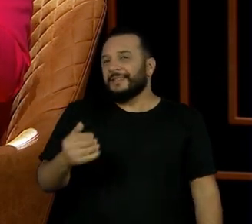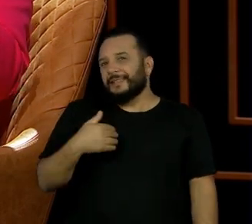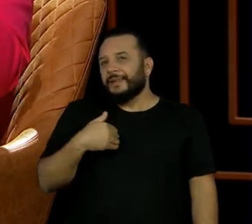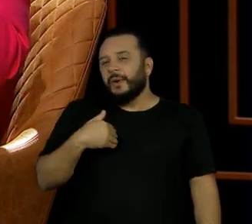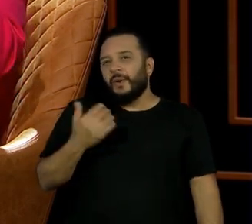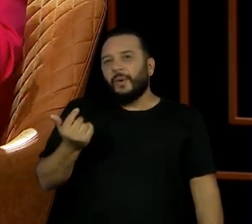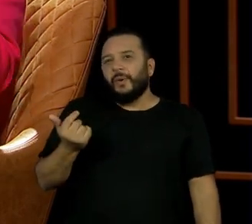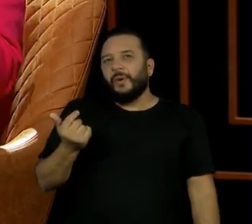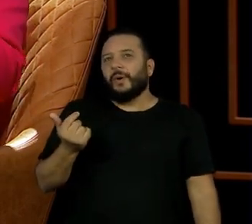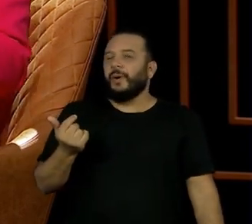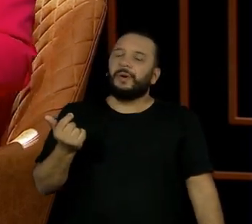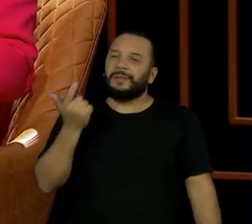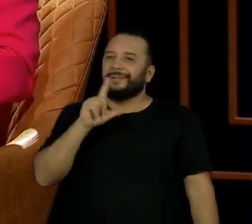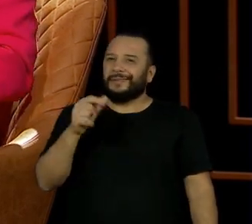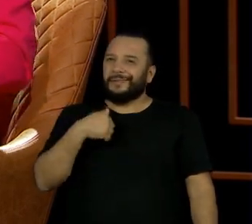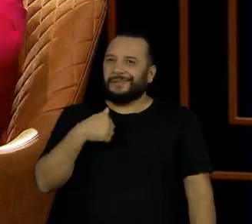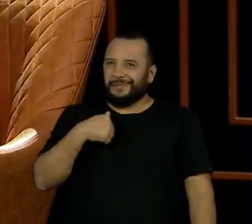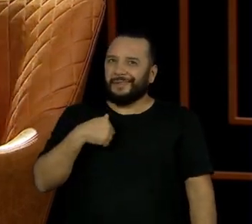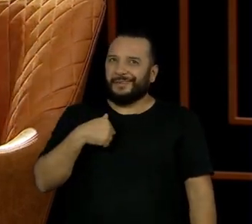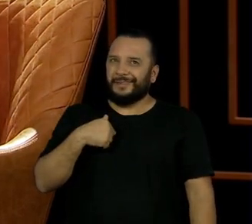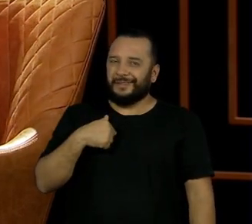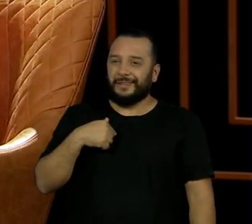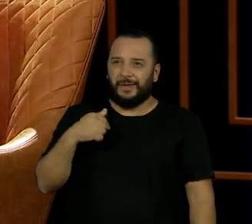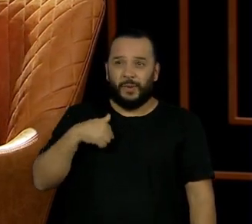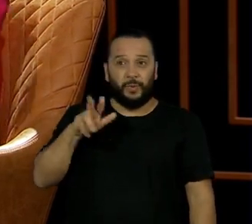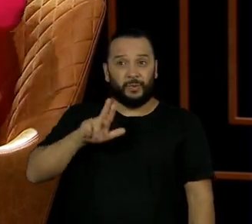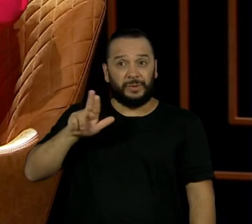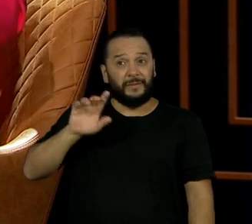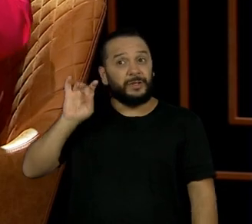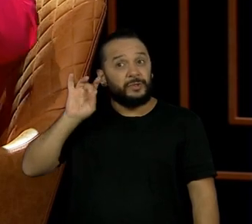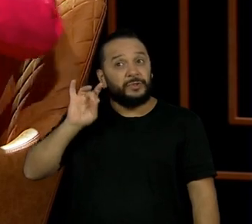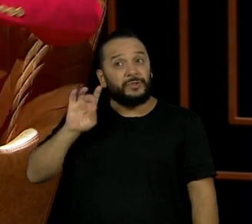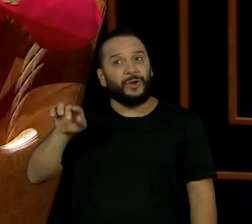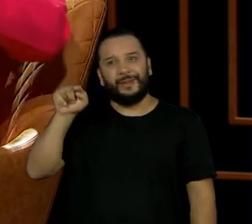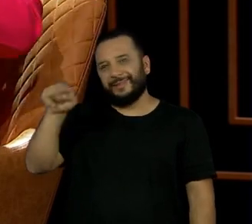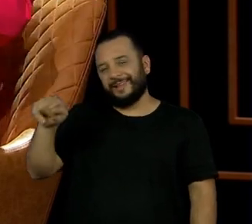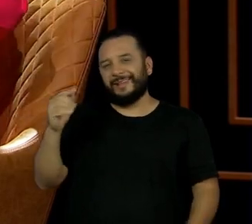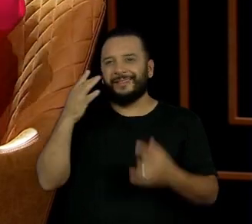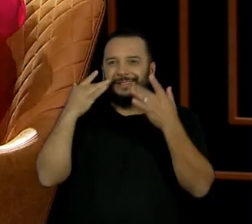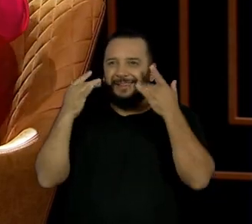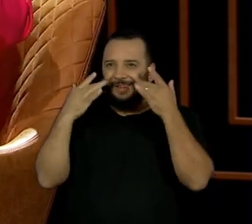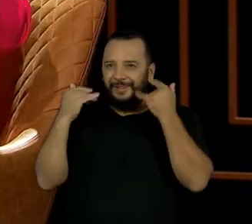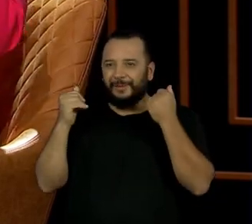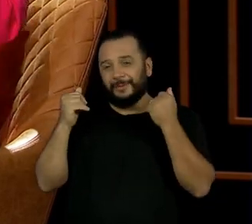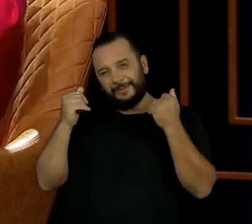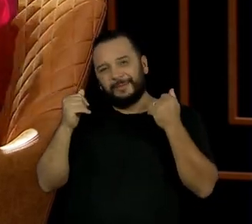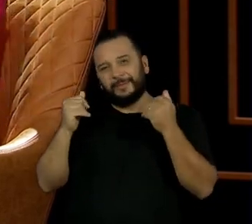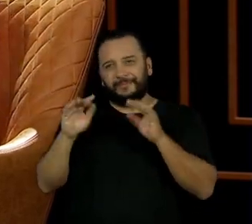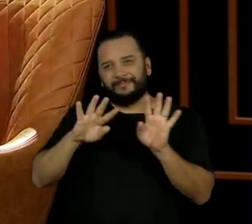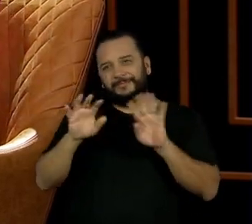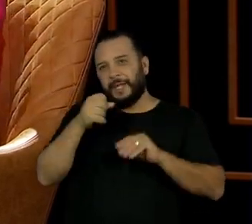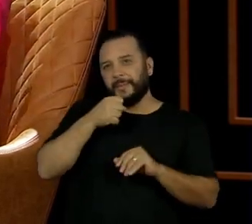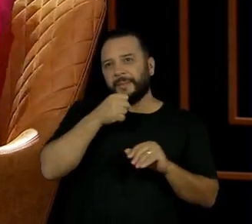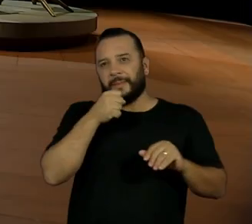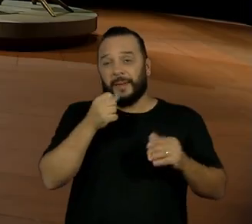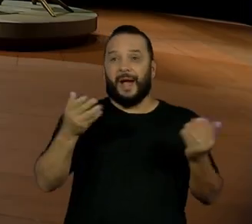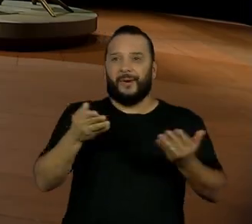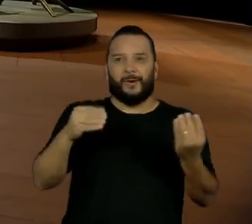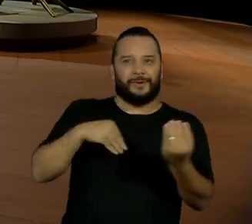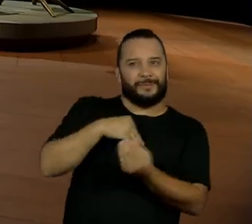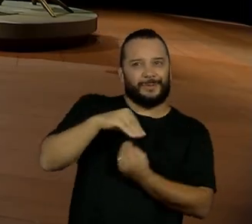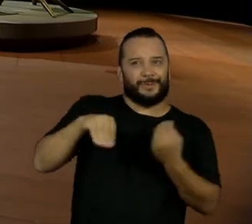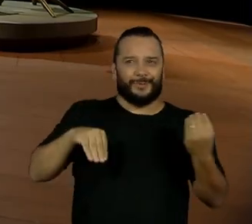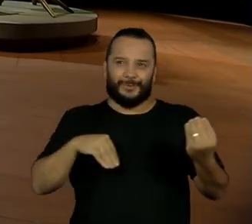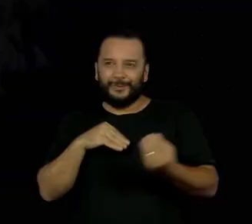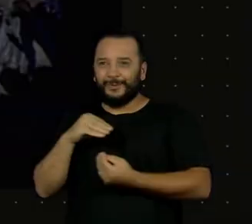era uma coisa muito específica que eu usava apenas lá agora não agora eu misturo eu faço uma misturinha assim